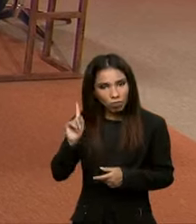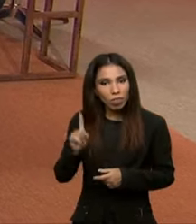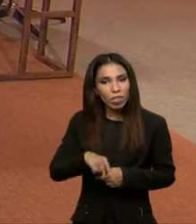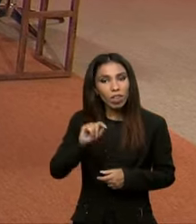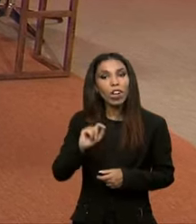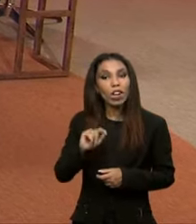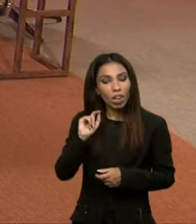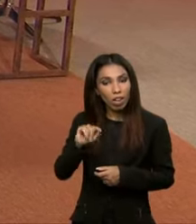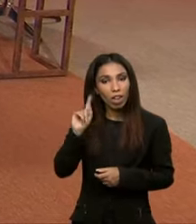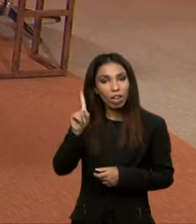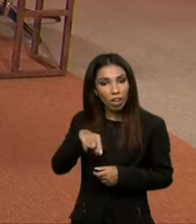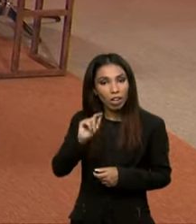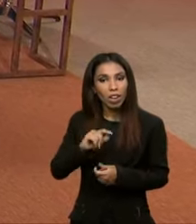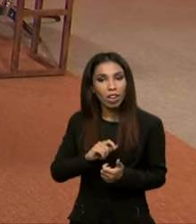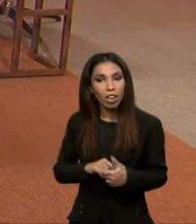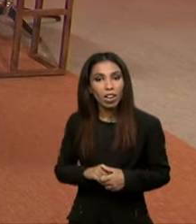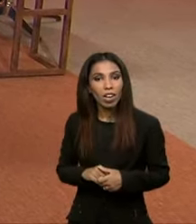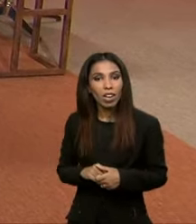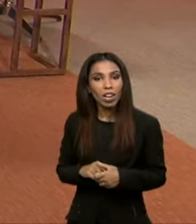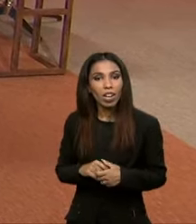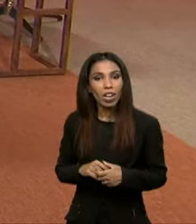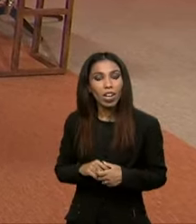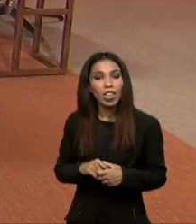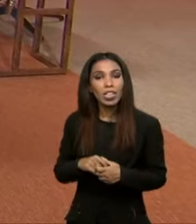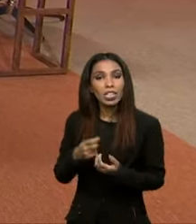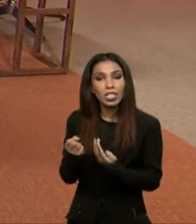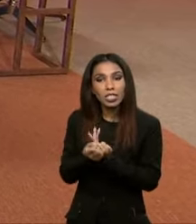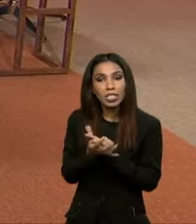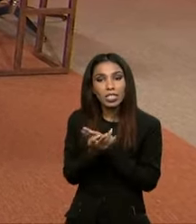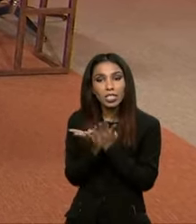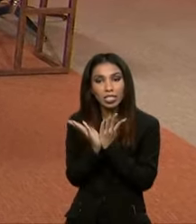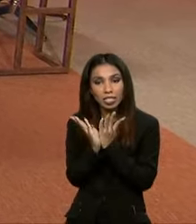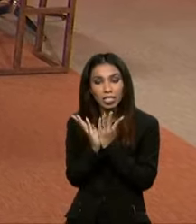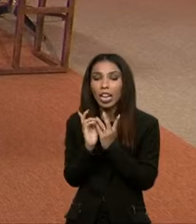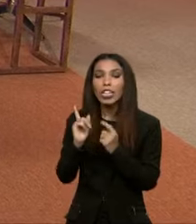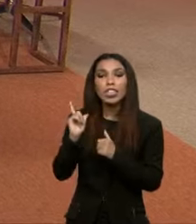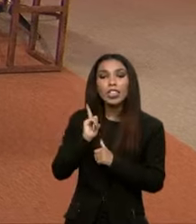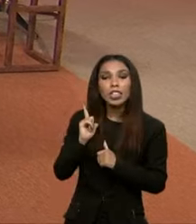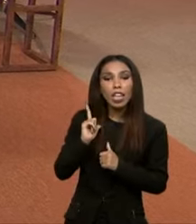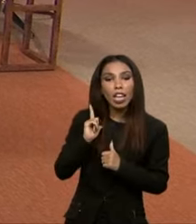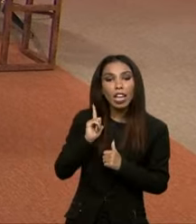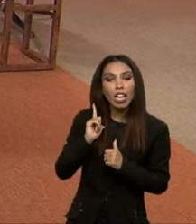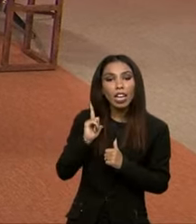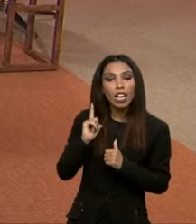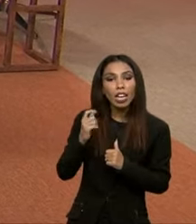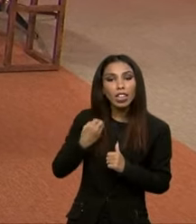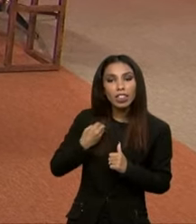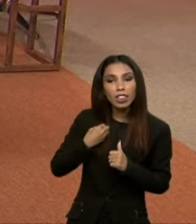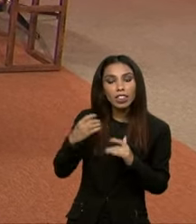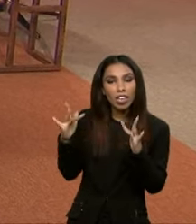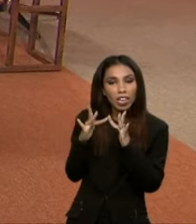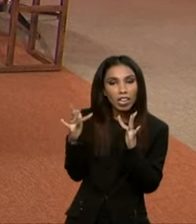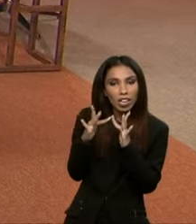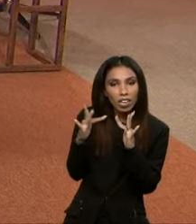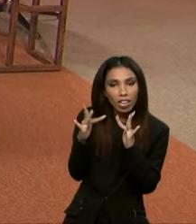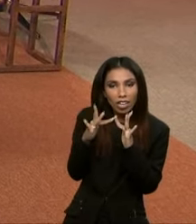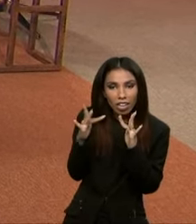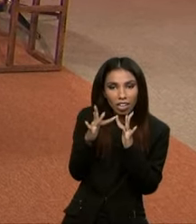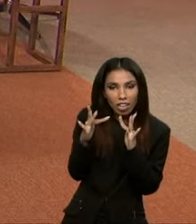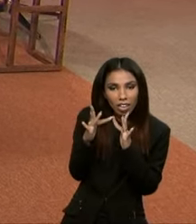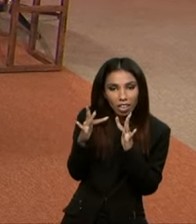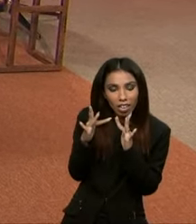nada. Ela bota um tarô. Tem um telefone ela de contato. Você gosta de tarô? Eu gosto. Essa mulher também, ela bota um tarô. Eu